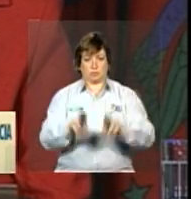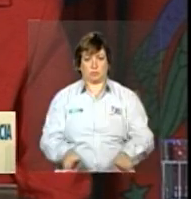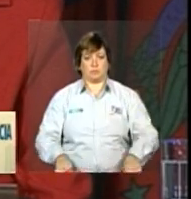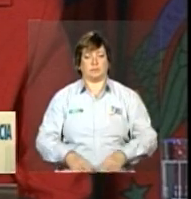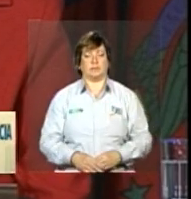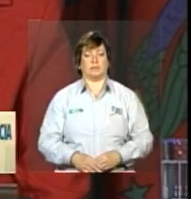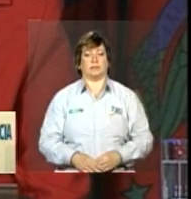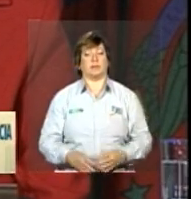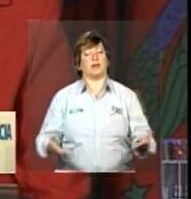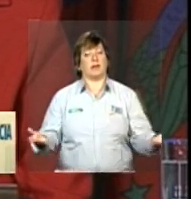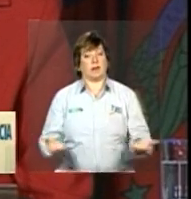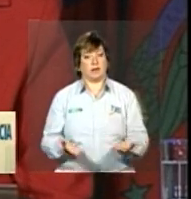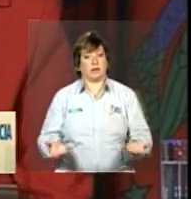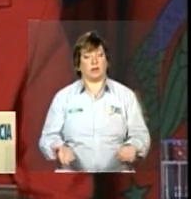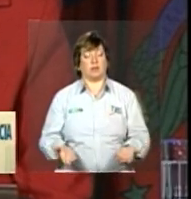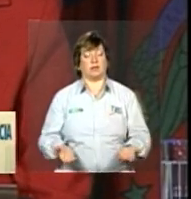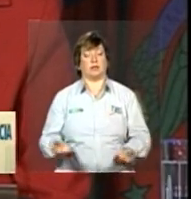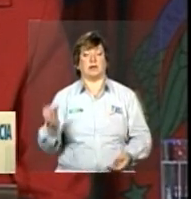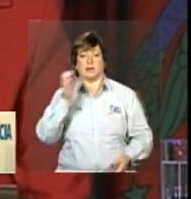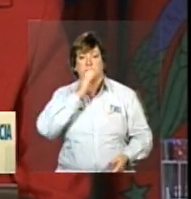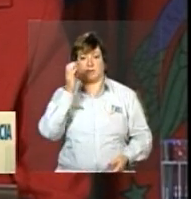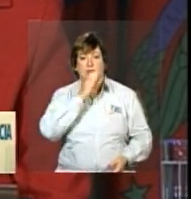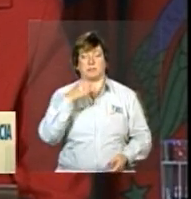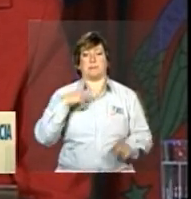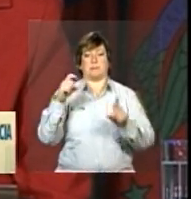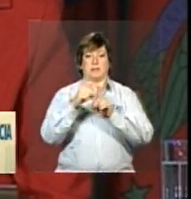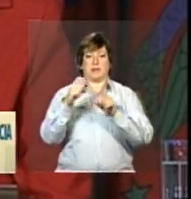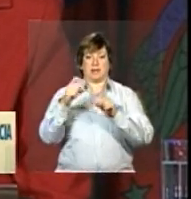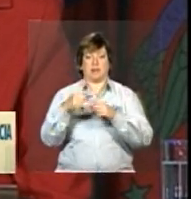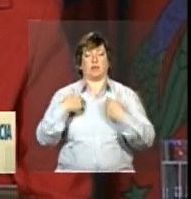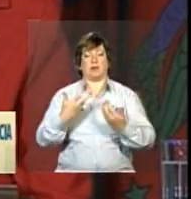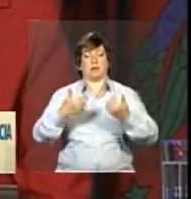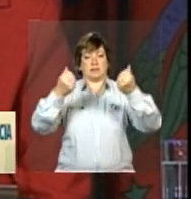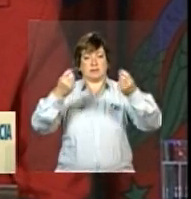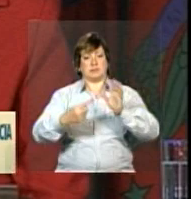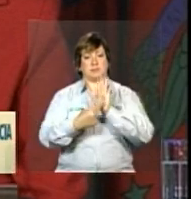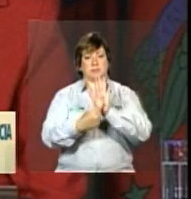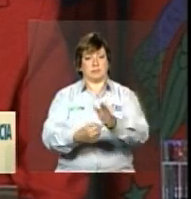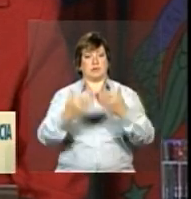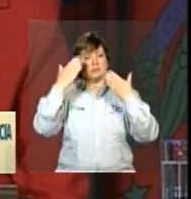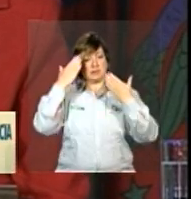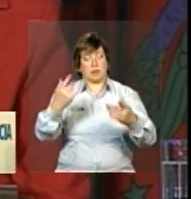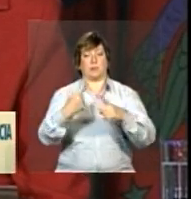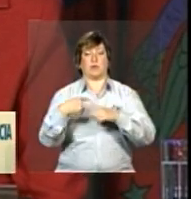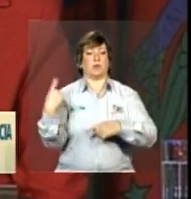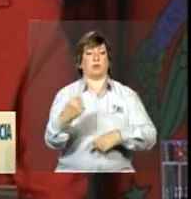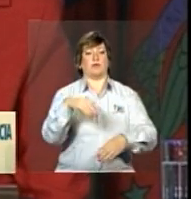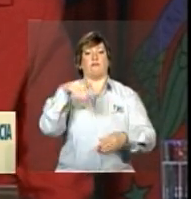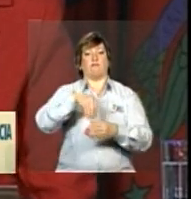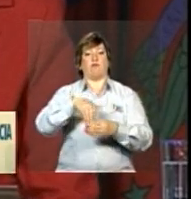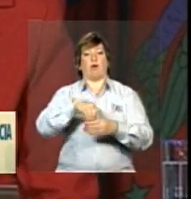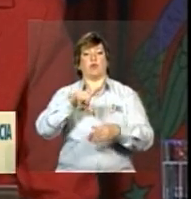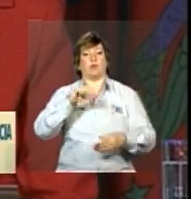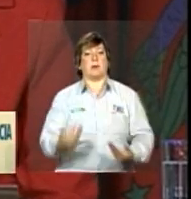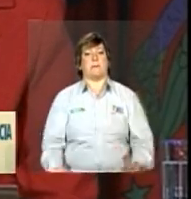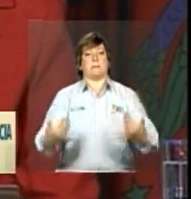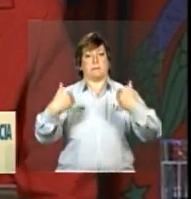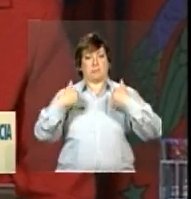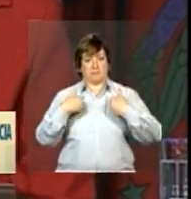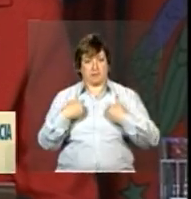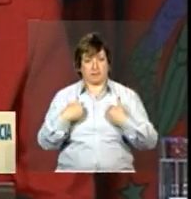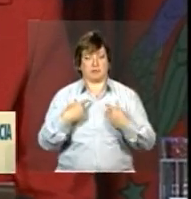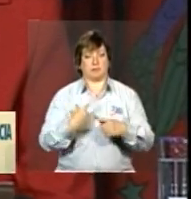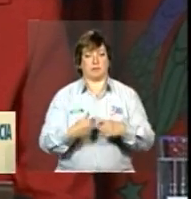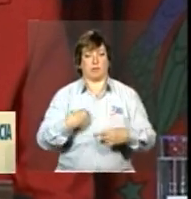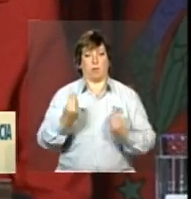Nessas breves palavras, eu quero expressar minha gratidão pelo mandato que acabam de me conferir. As